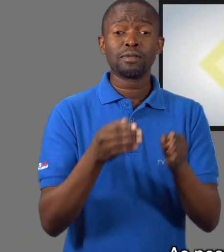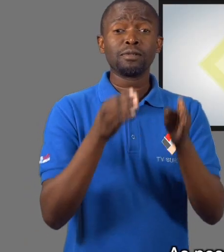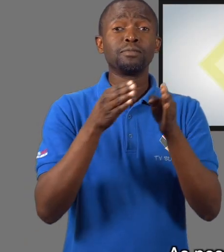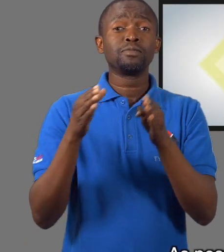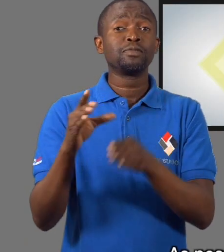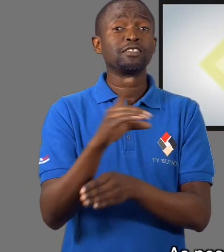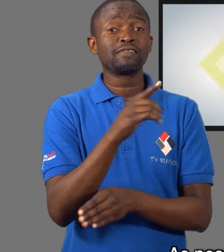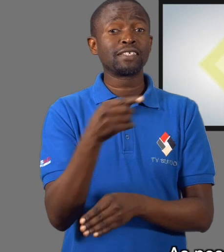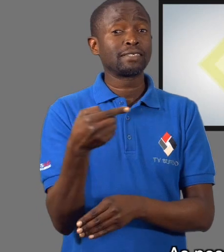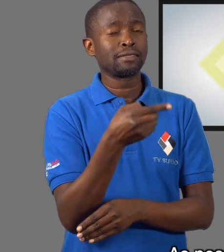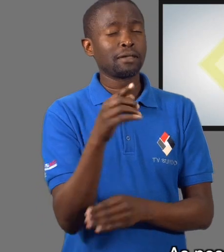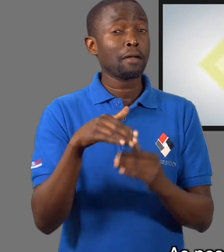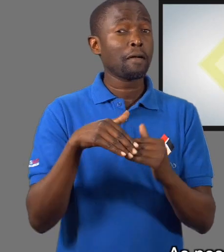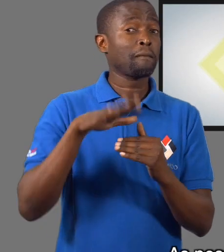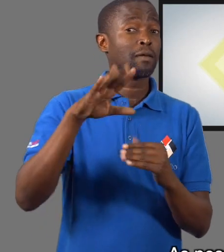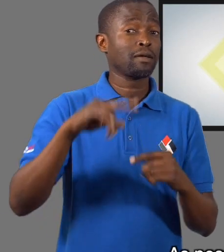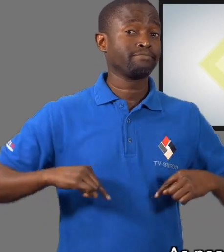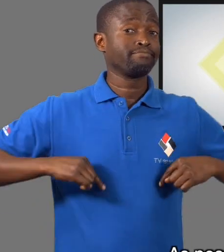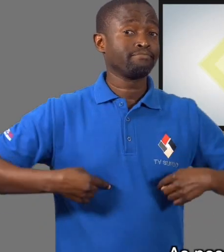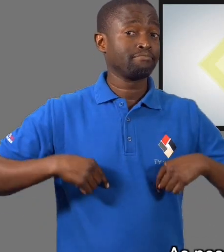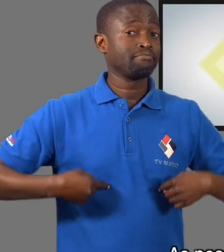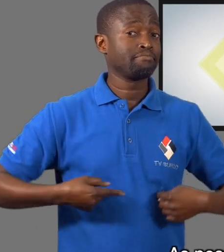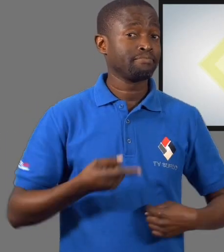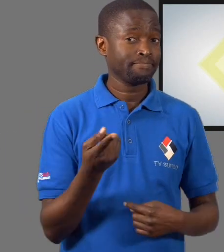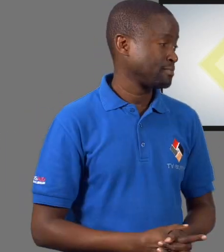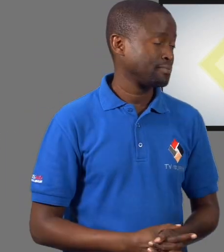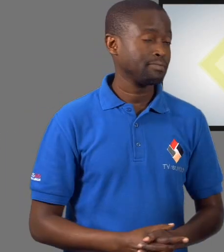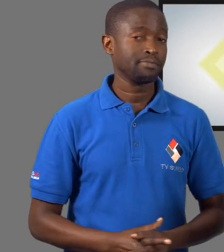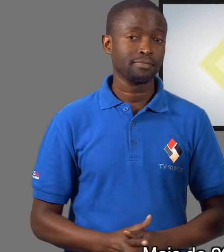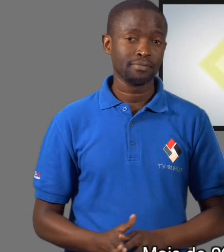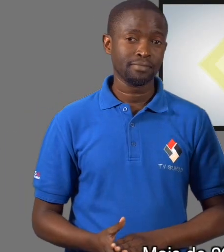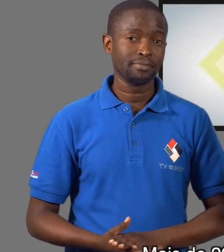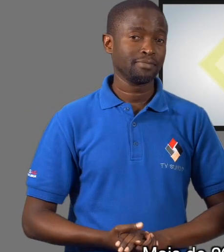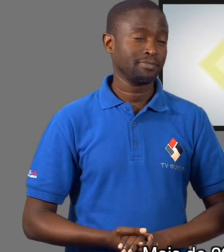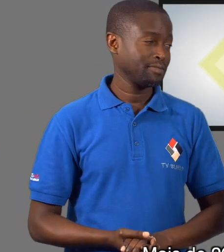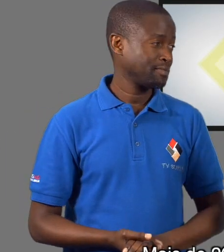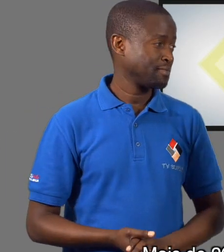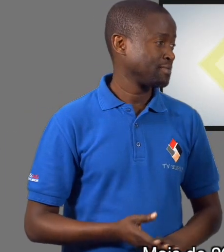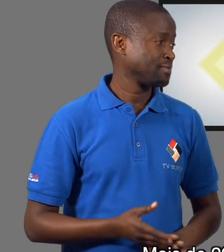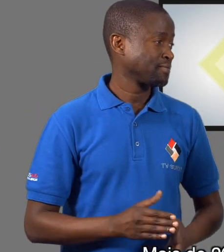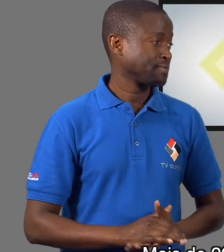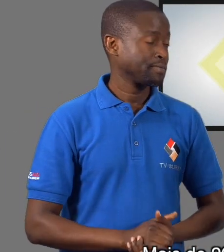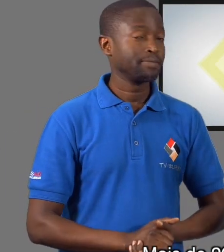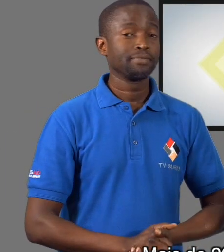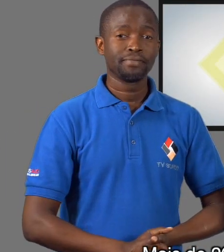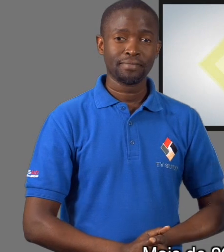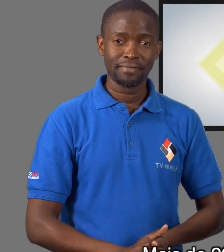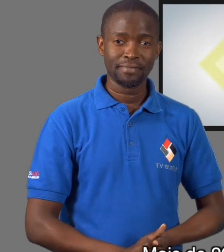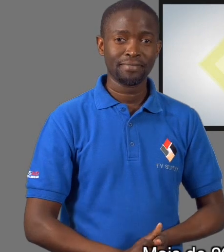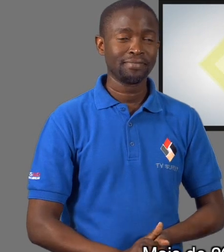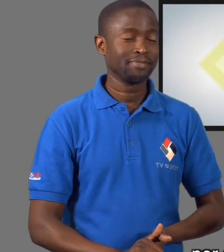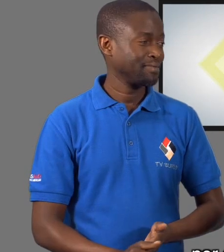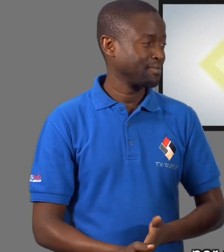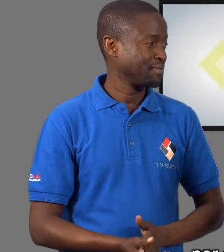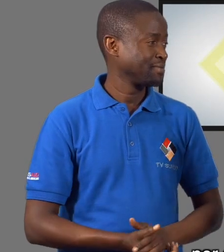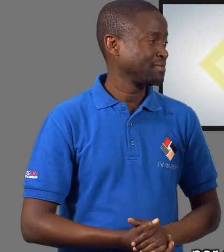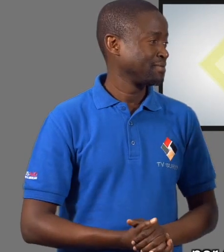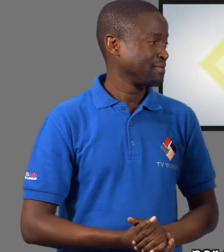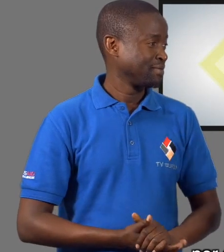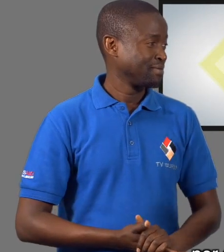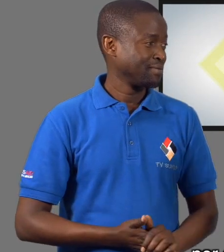pessoas com deficiência são as que mais sofrem. Mais de 200 mulheres marcharam na cidade de Maputo por